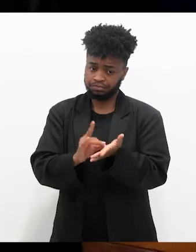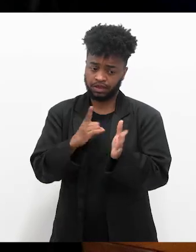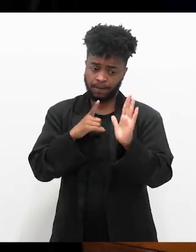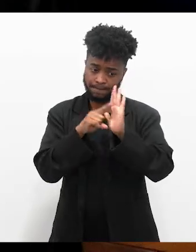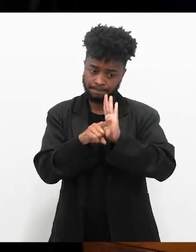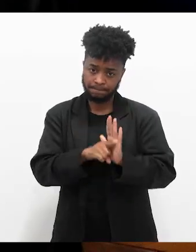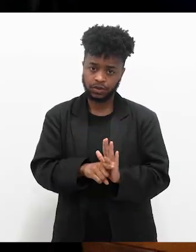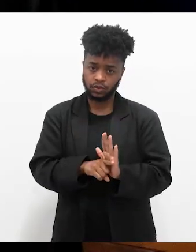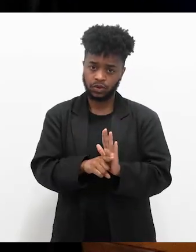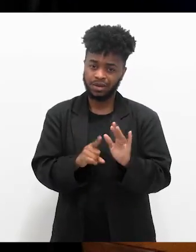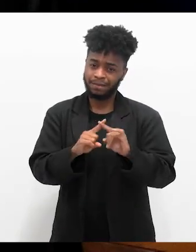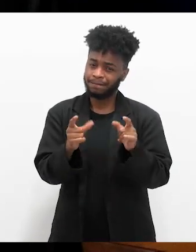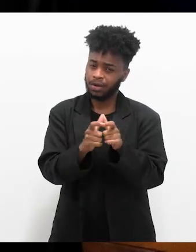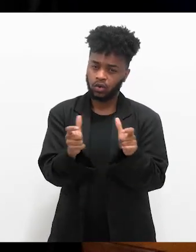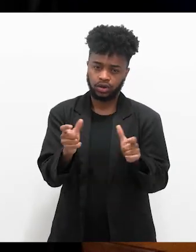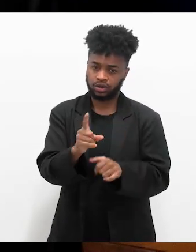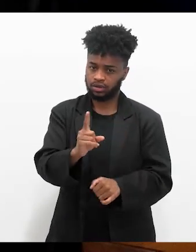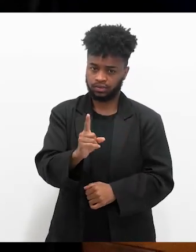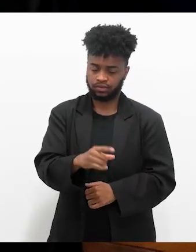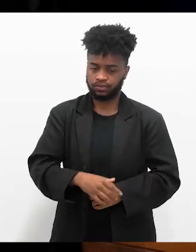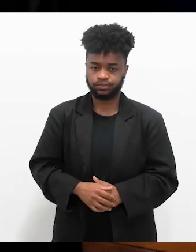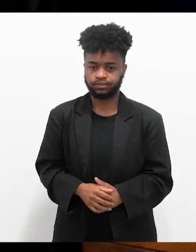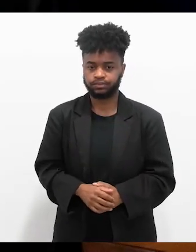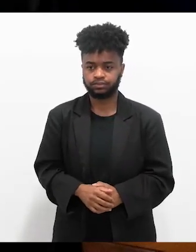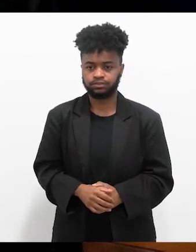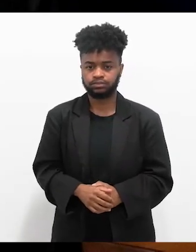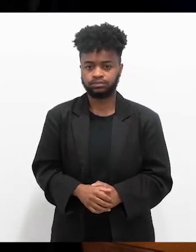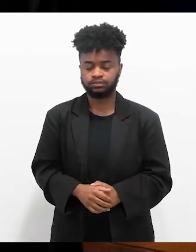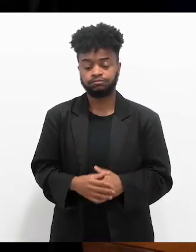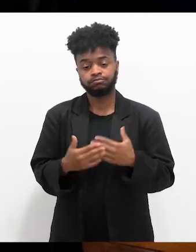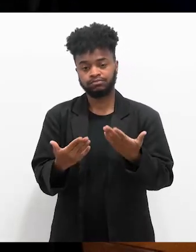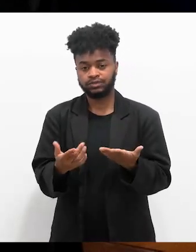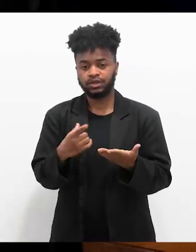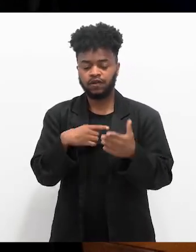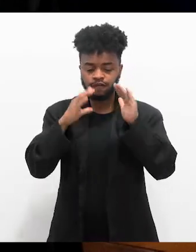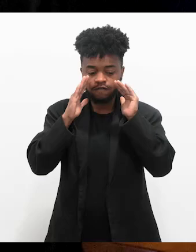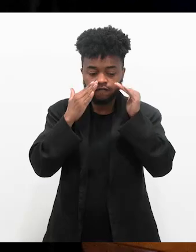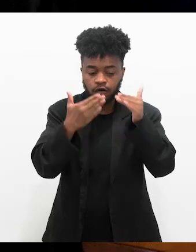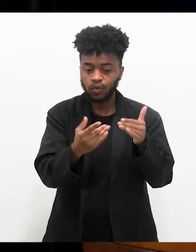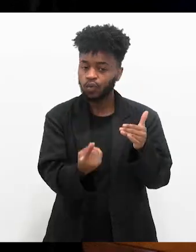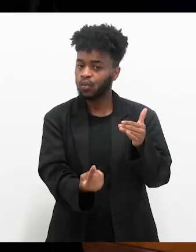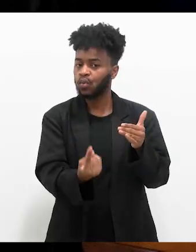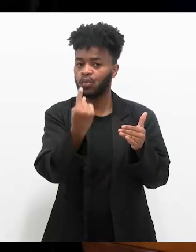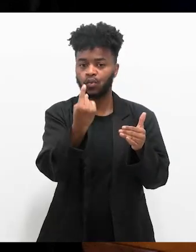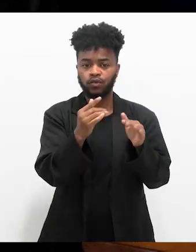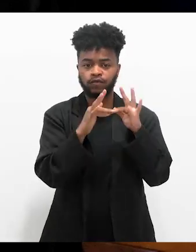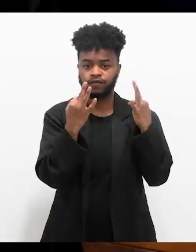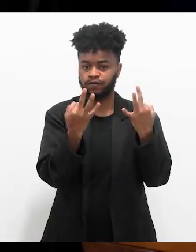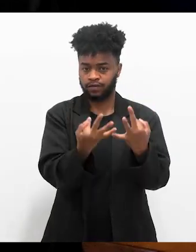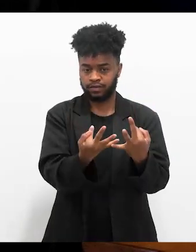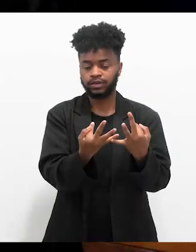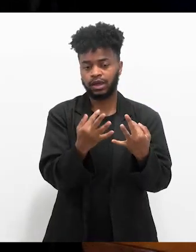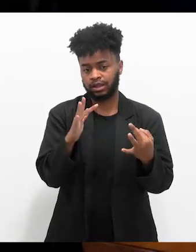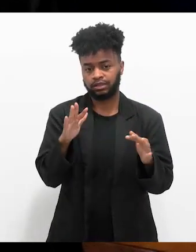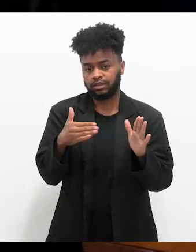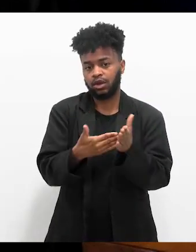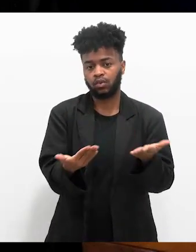consultada, mas em sua grande maioria não, ainda não. Então fica bem direcionado ali a uma determinada família até